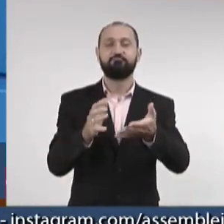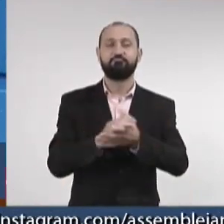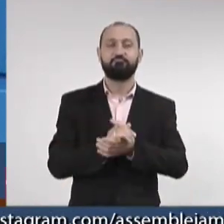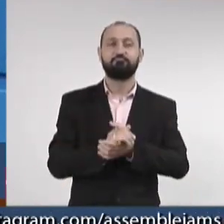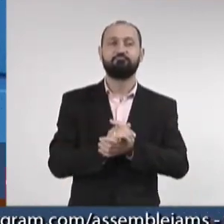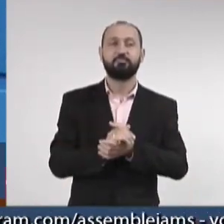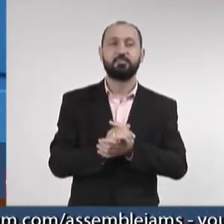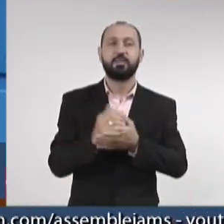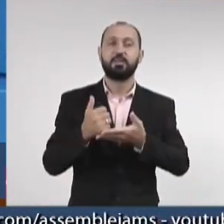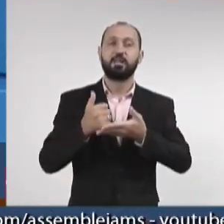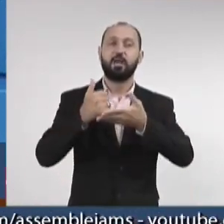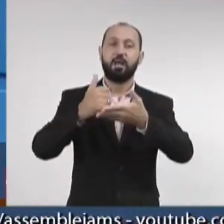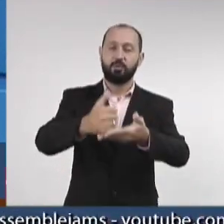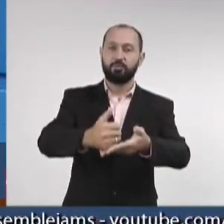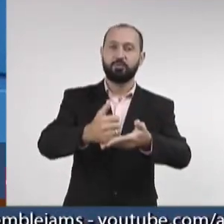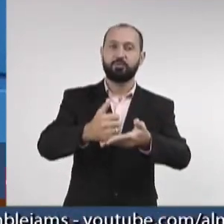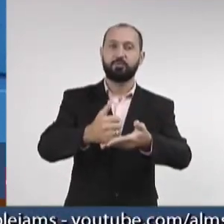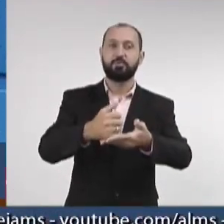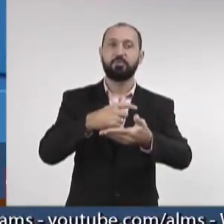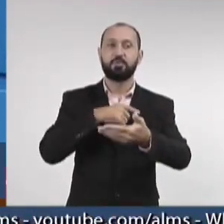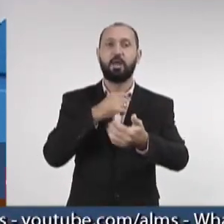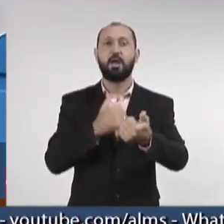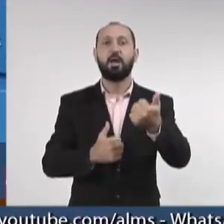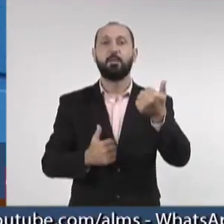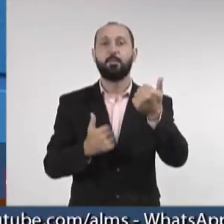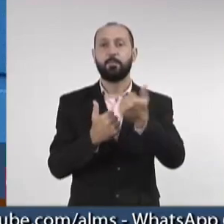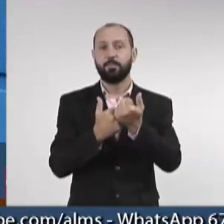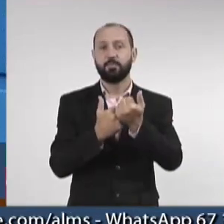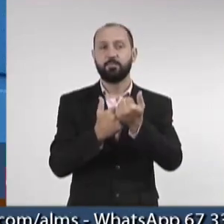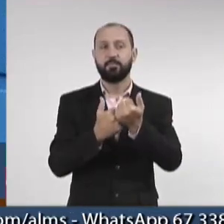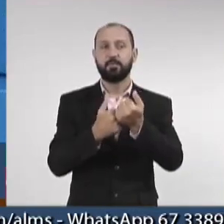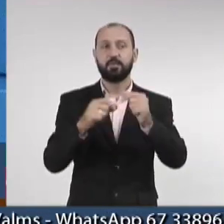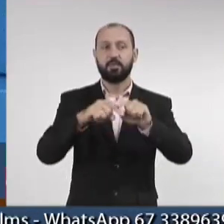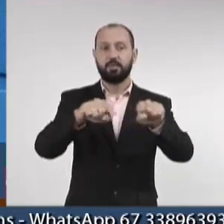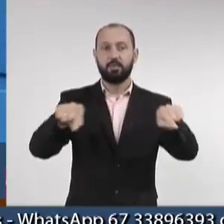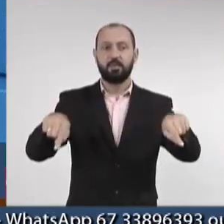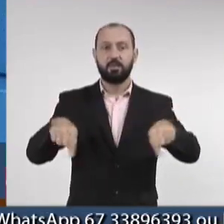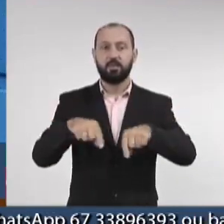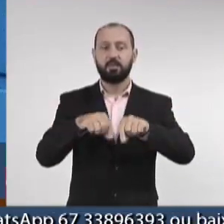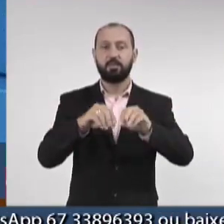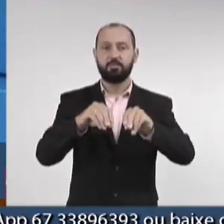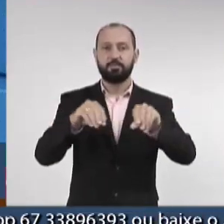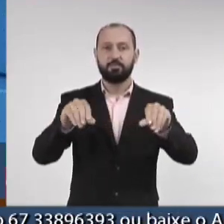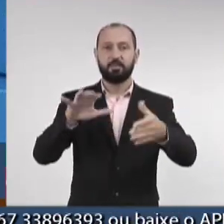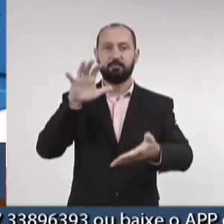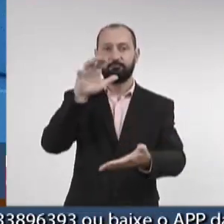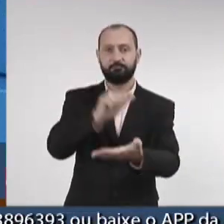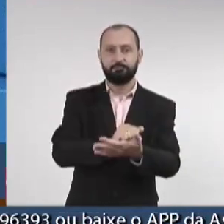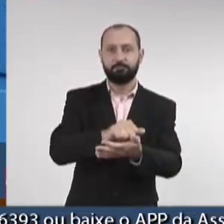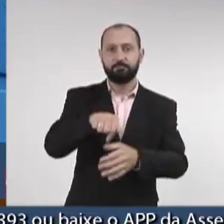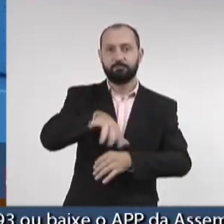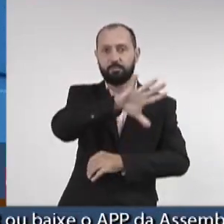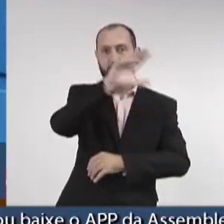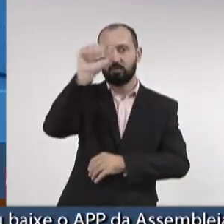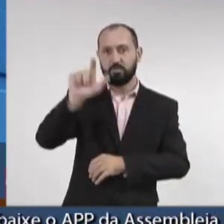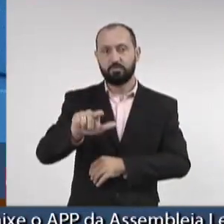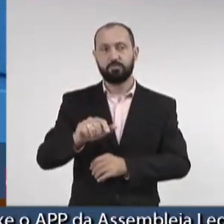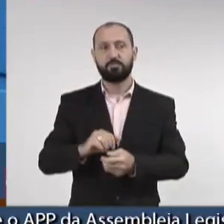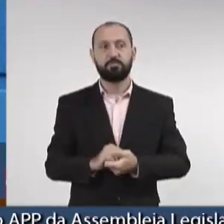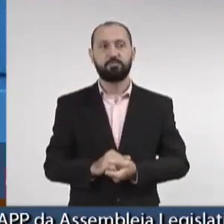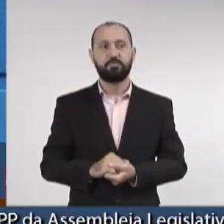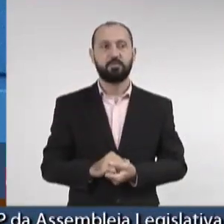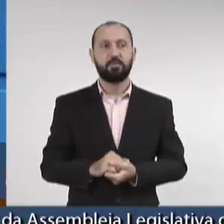e na ajuda que está dando às invasões de terras aqui no Mato Grosso do Sul.